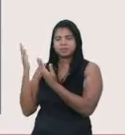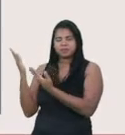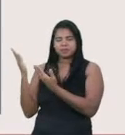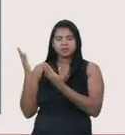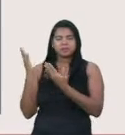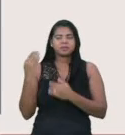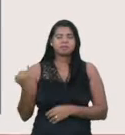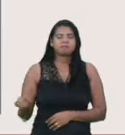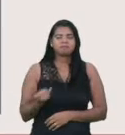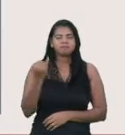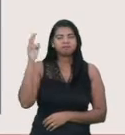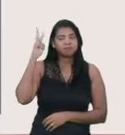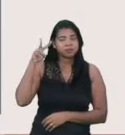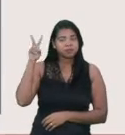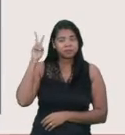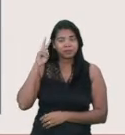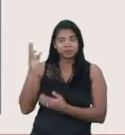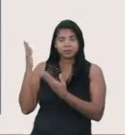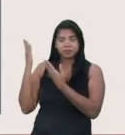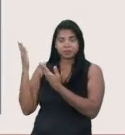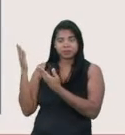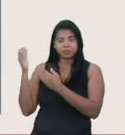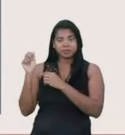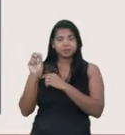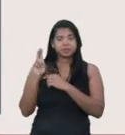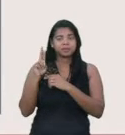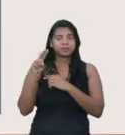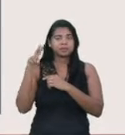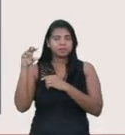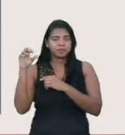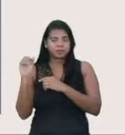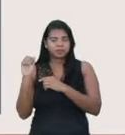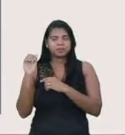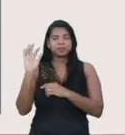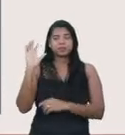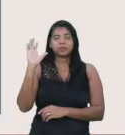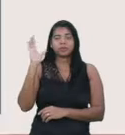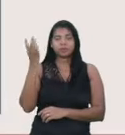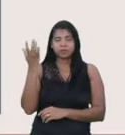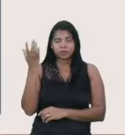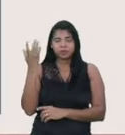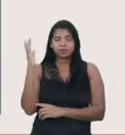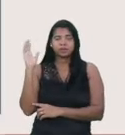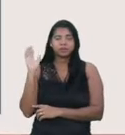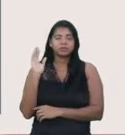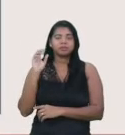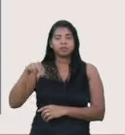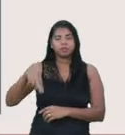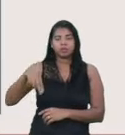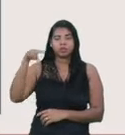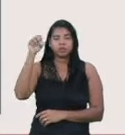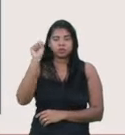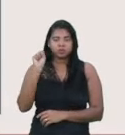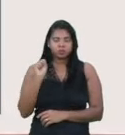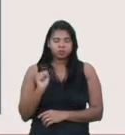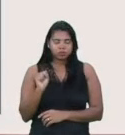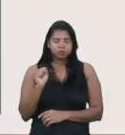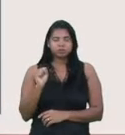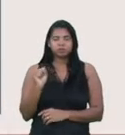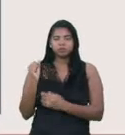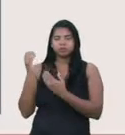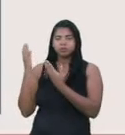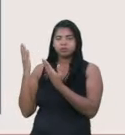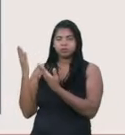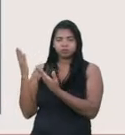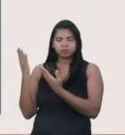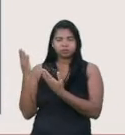importante que vocês lembrem que essas auroras elas ocorrem nos polos, polo norte e polo sul, sendo a aurora boreal no polo norte